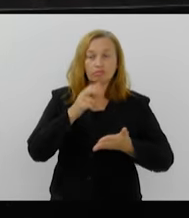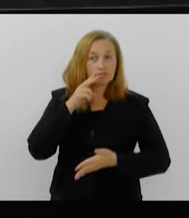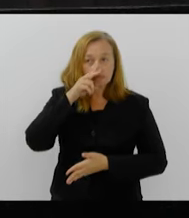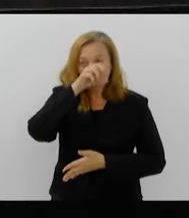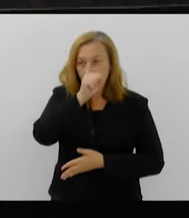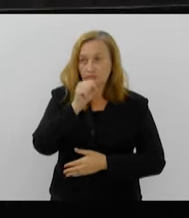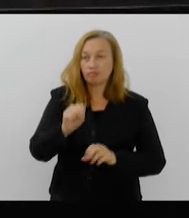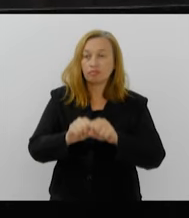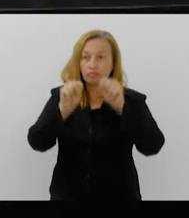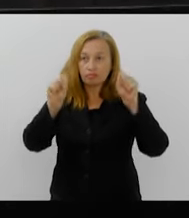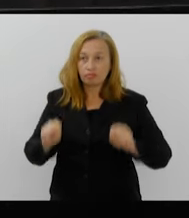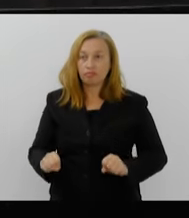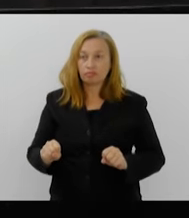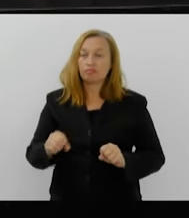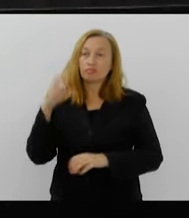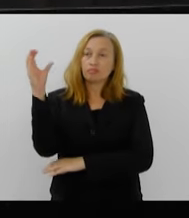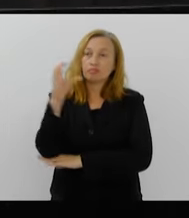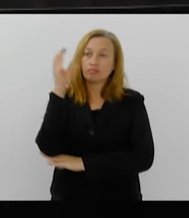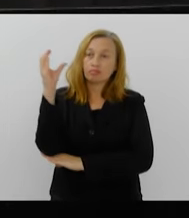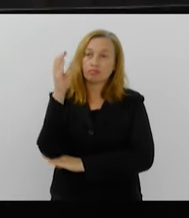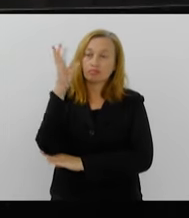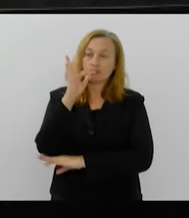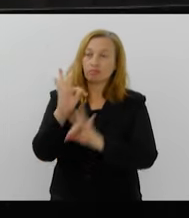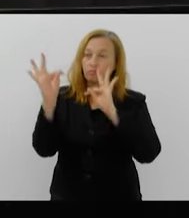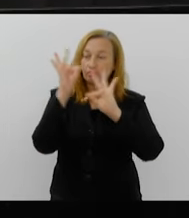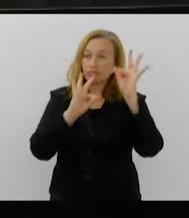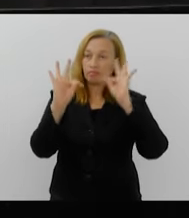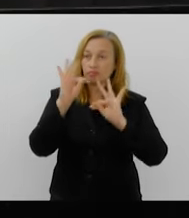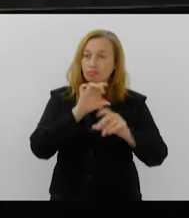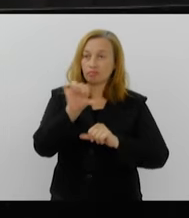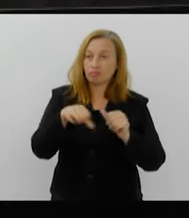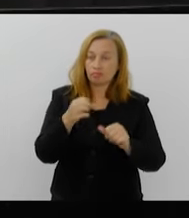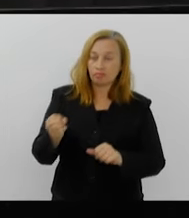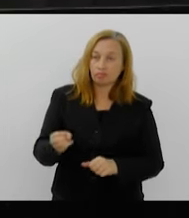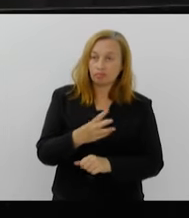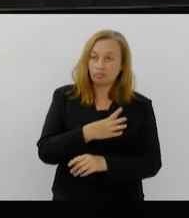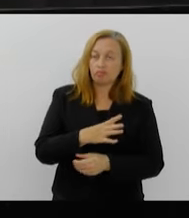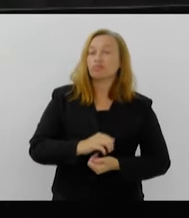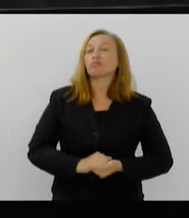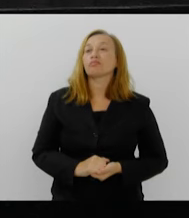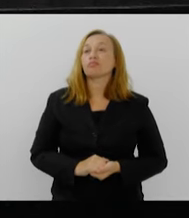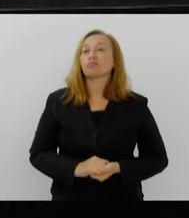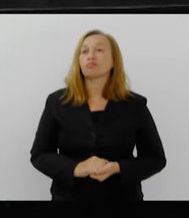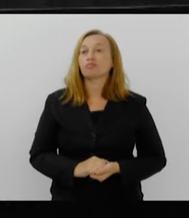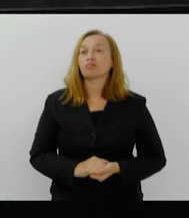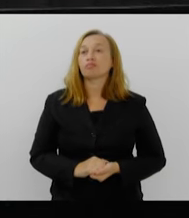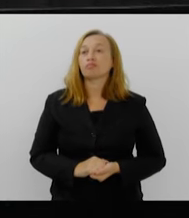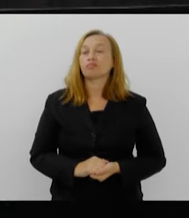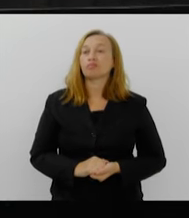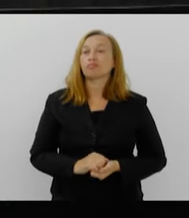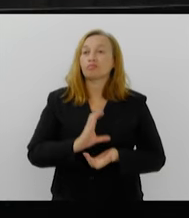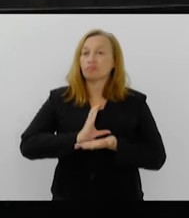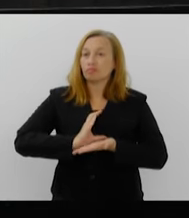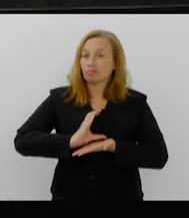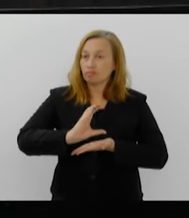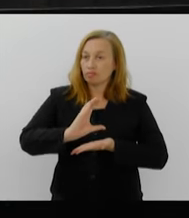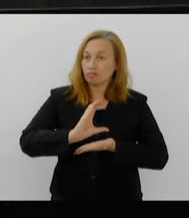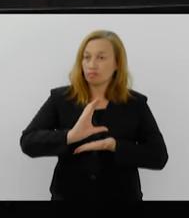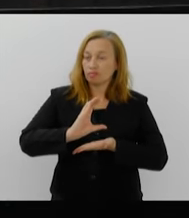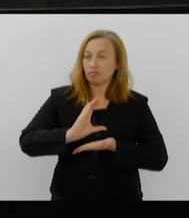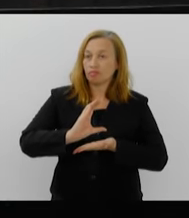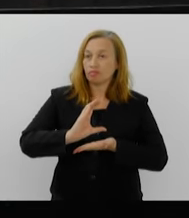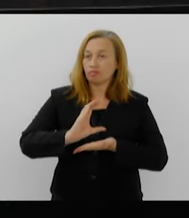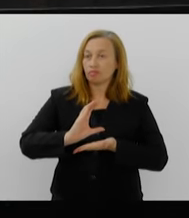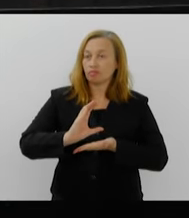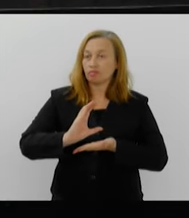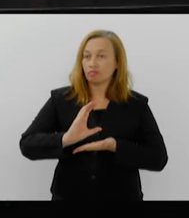do sistema de ciência, tecnologia e inovação, que passa pelo aumento dos recursos disponíveis nos